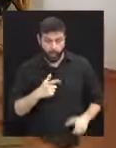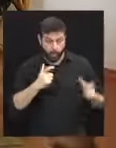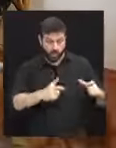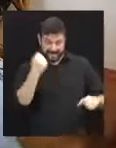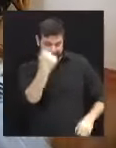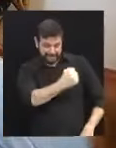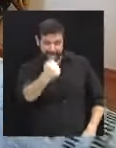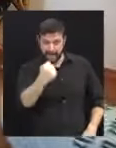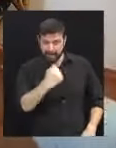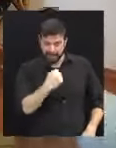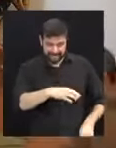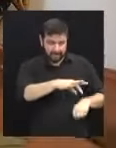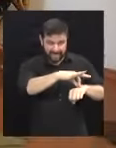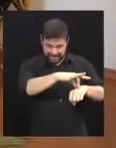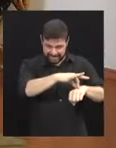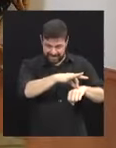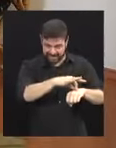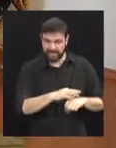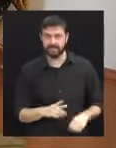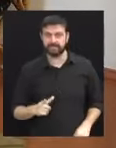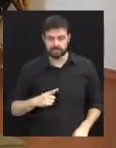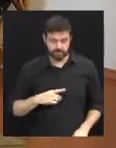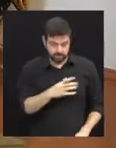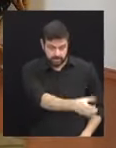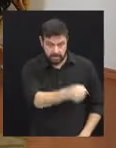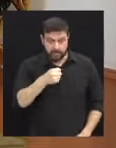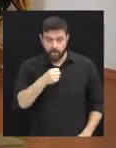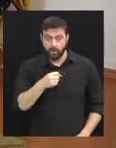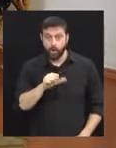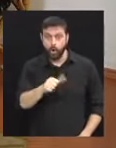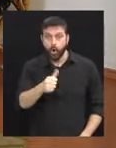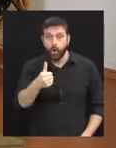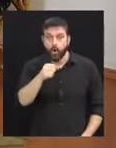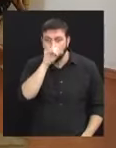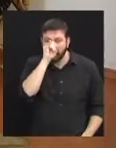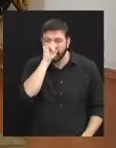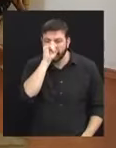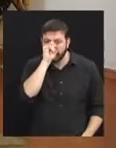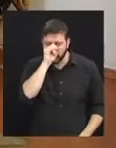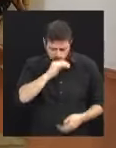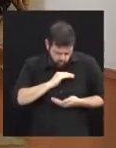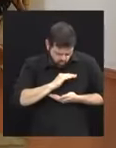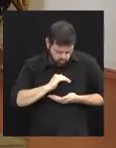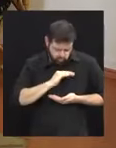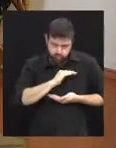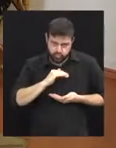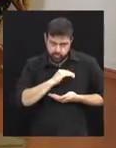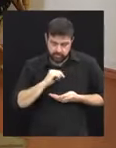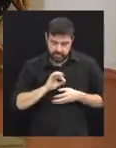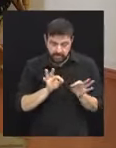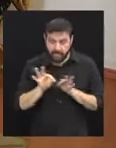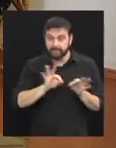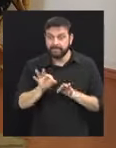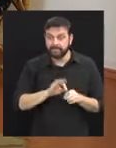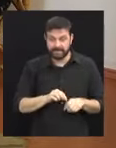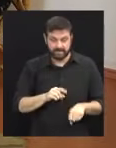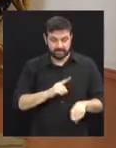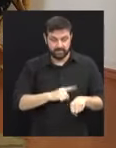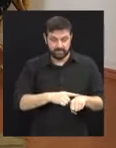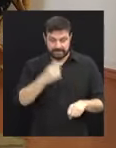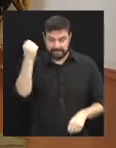aqui em Campinas e retiramos de lá hoje 11 porquinhos, bebês, que são as chamadas leitoas do Natal, né?